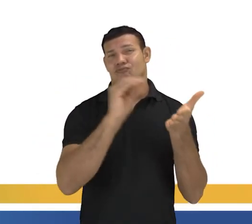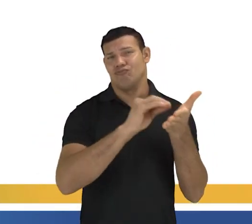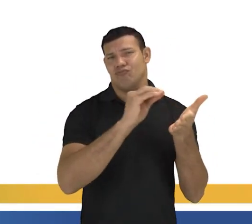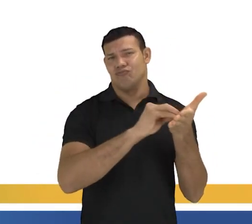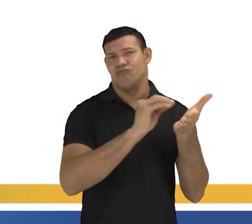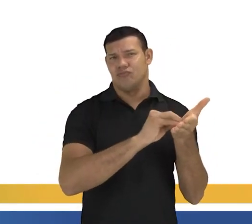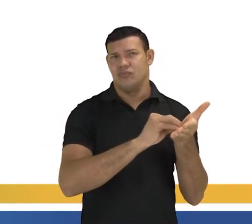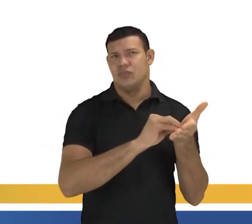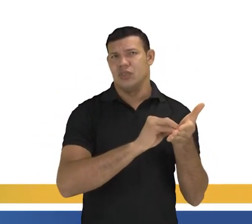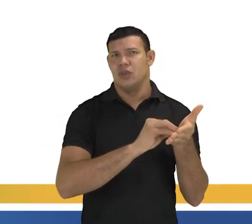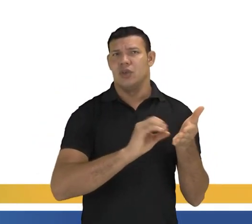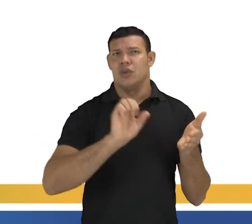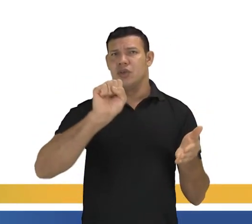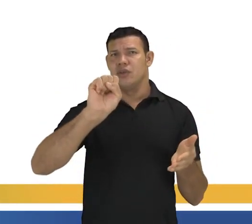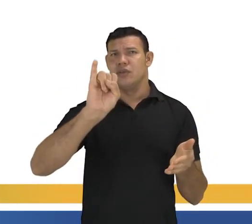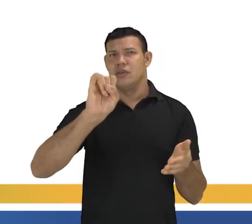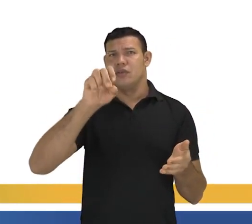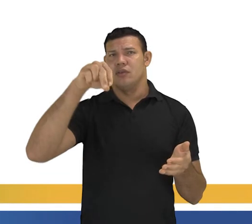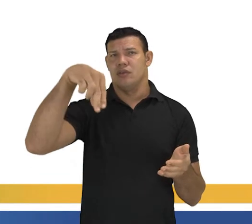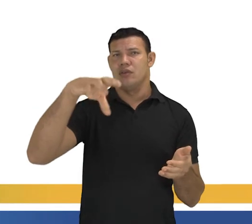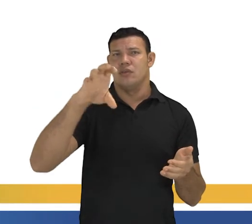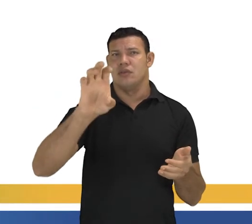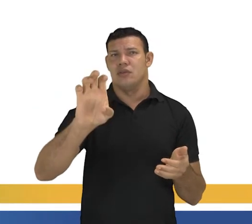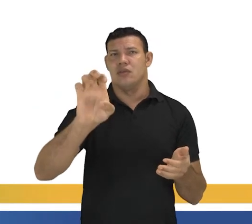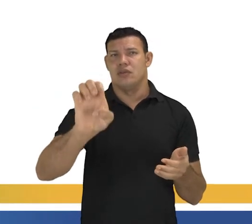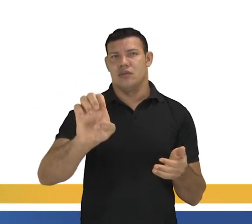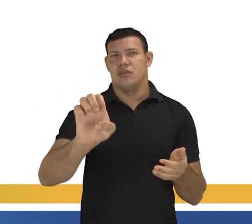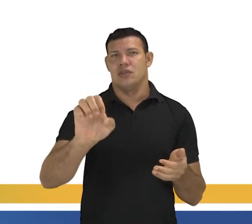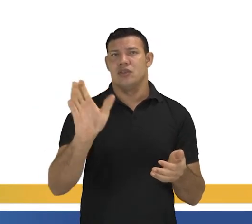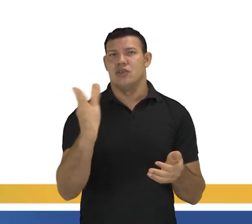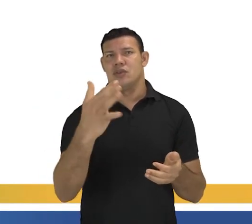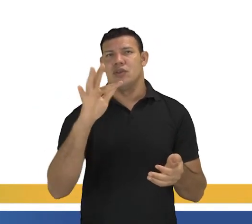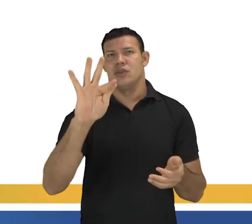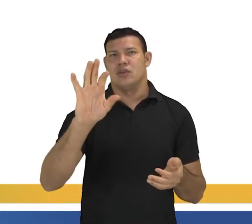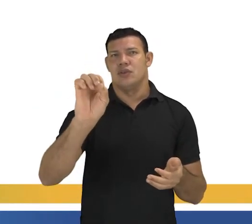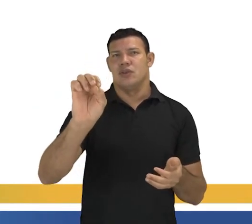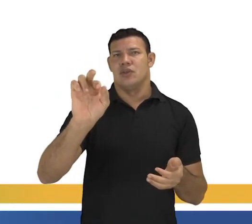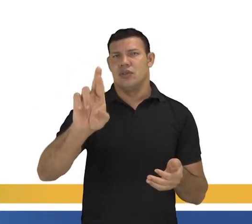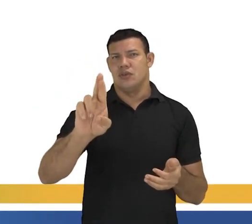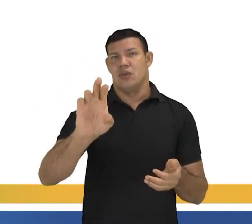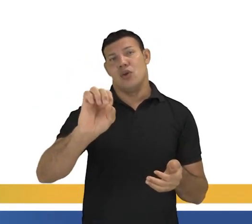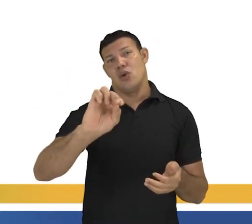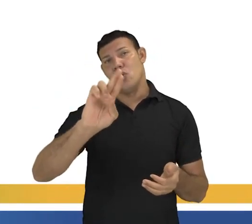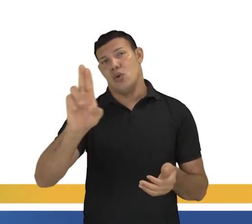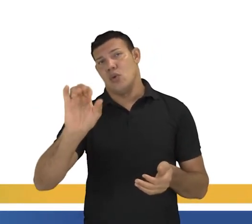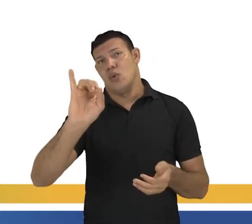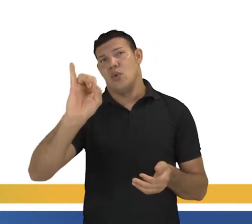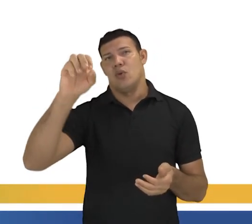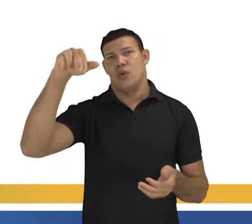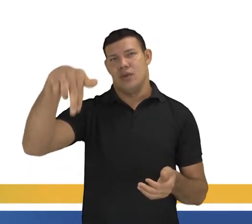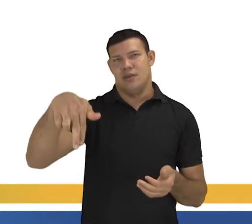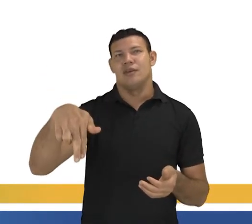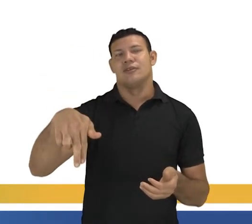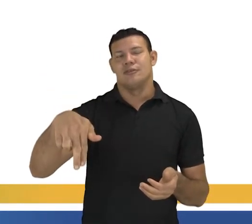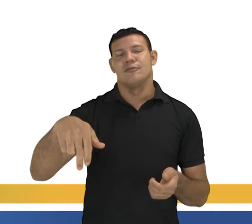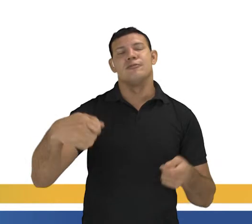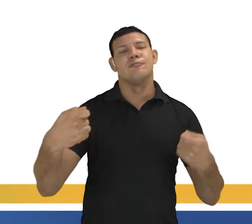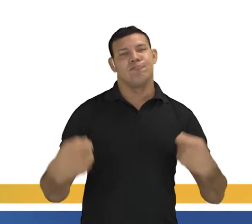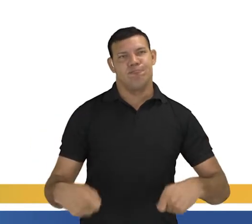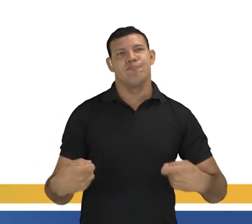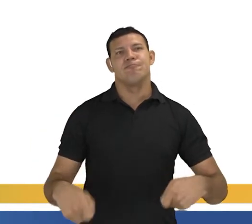perfect continuous and since, for, or in if necessary. Okay? So here we have a